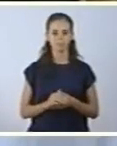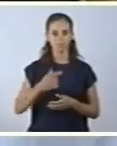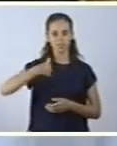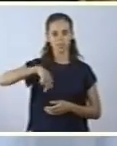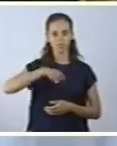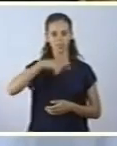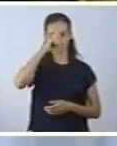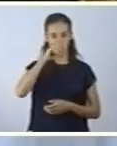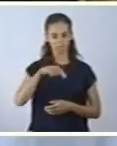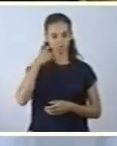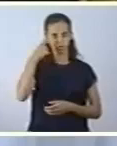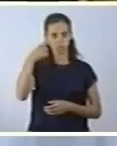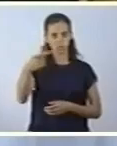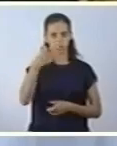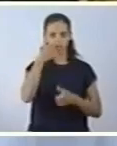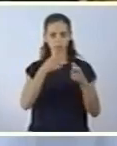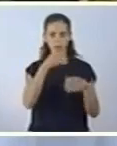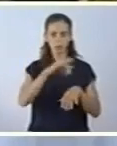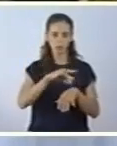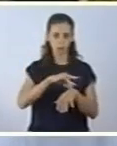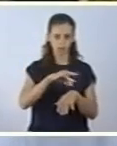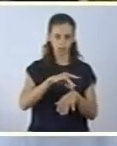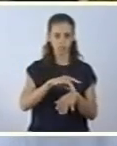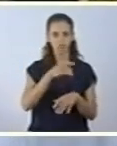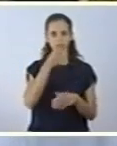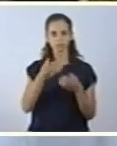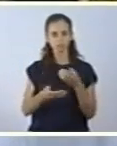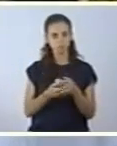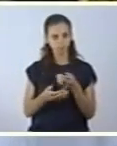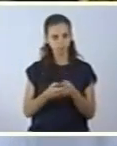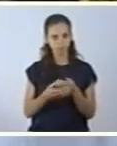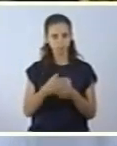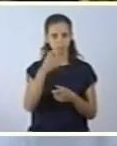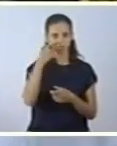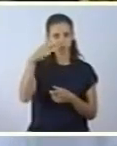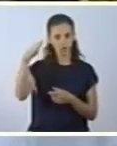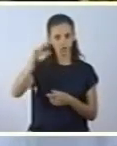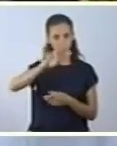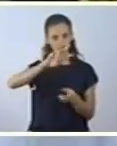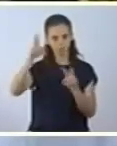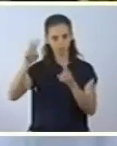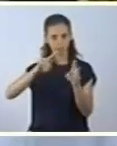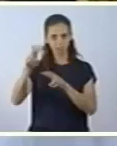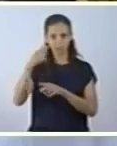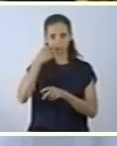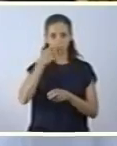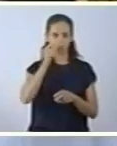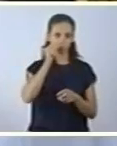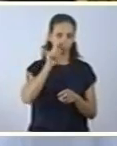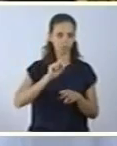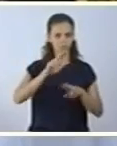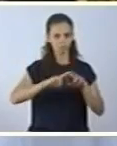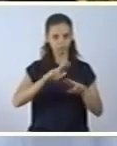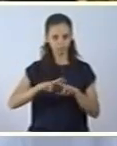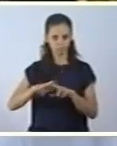nós lembramos aqui em especial os nossos doentes, os idosos, os imigrantes, os reclusos dos